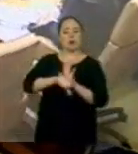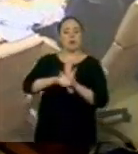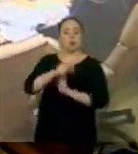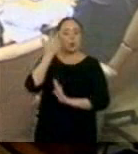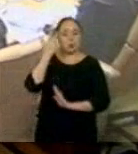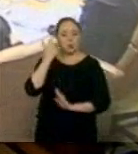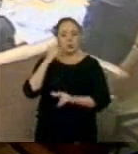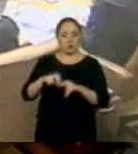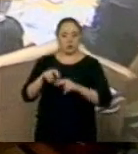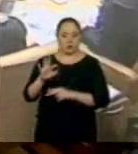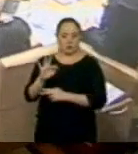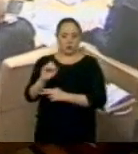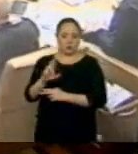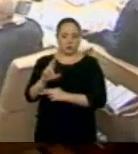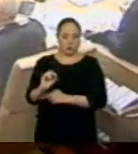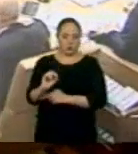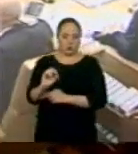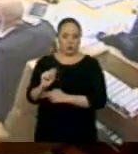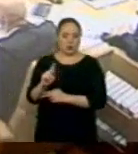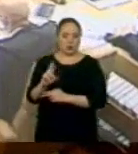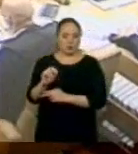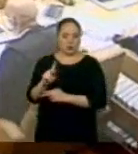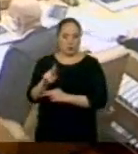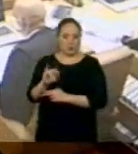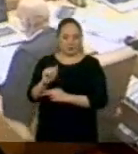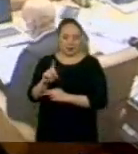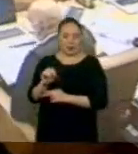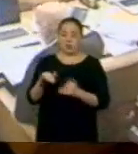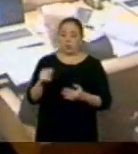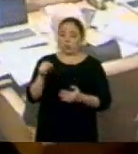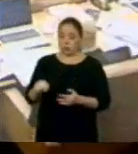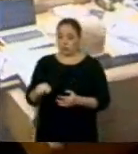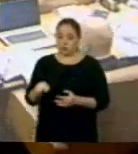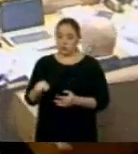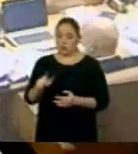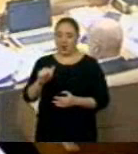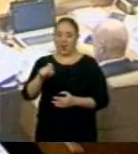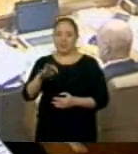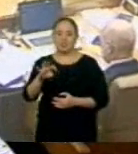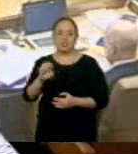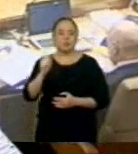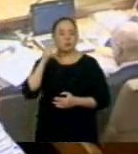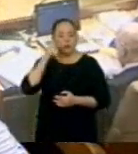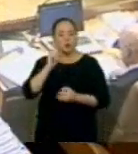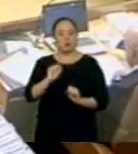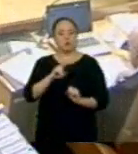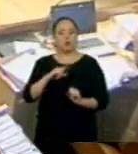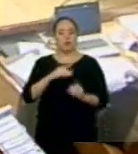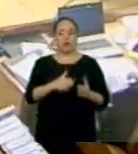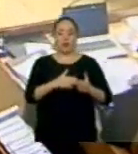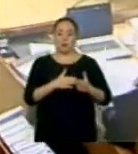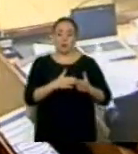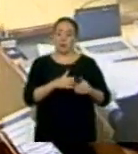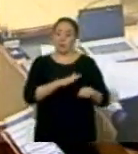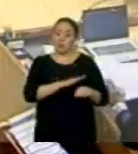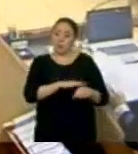foro apropriado, também esses agentes políticos haverão de se sujeitar a afastamentos temporários